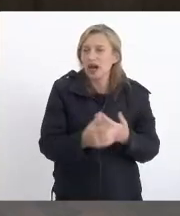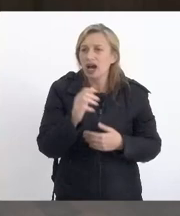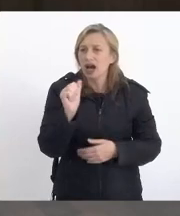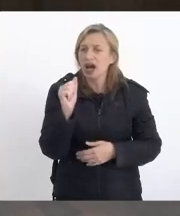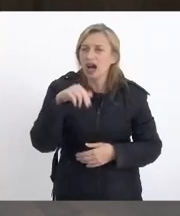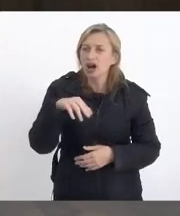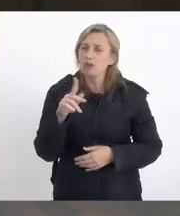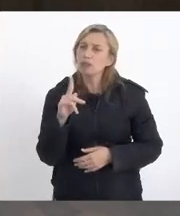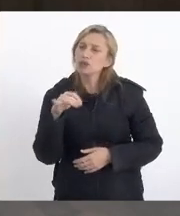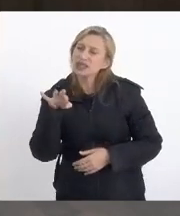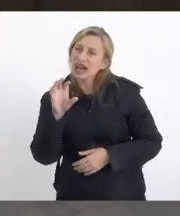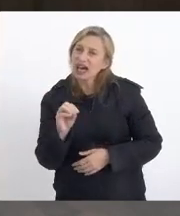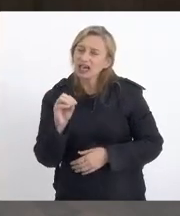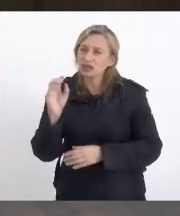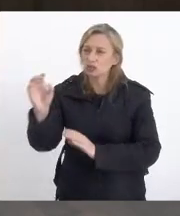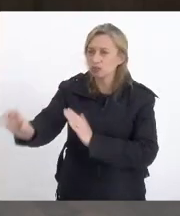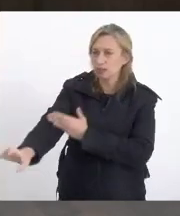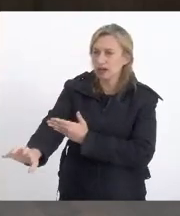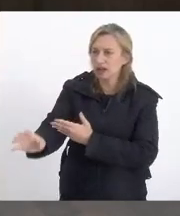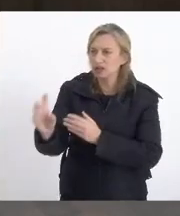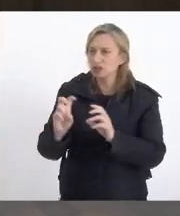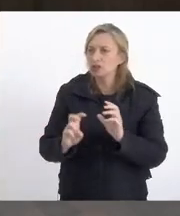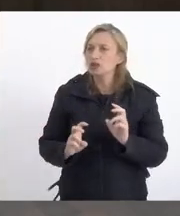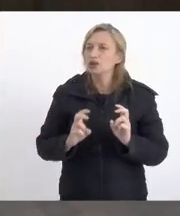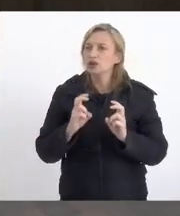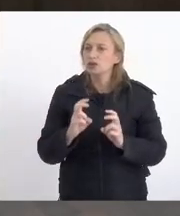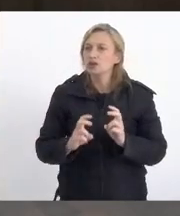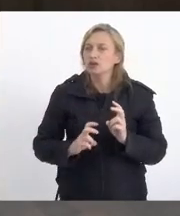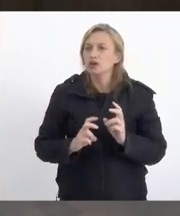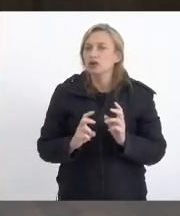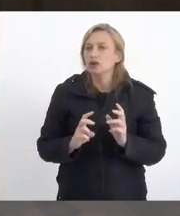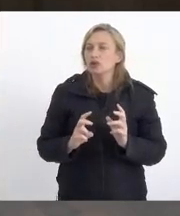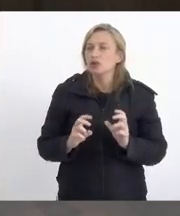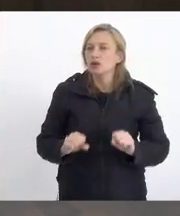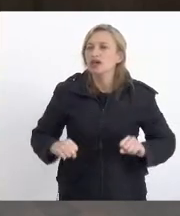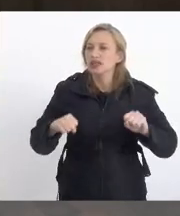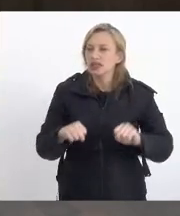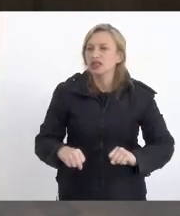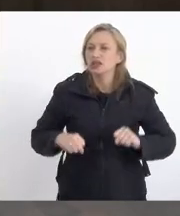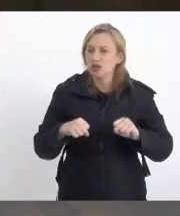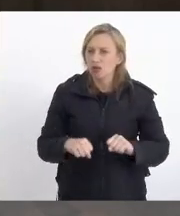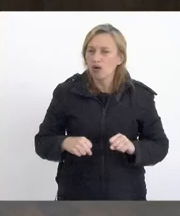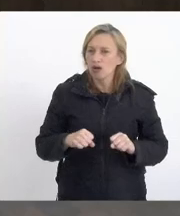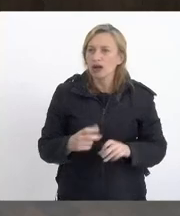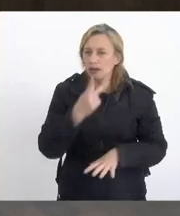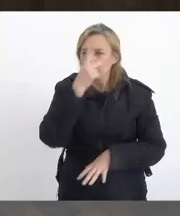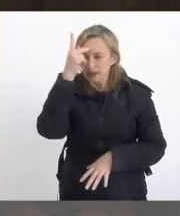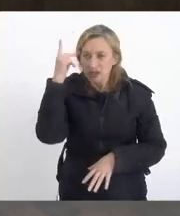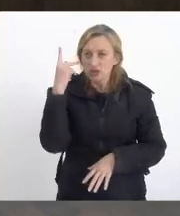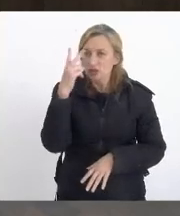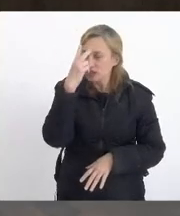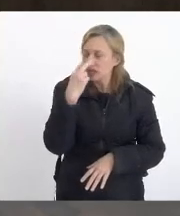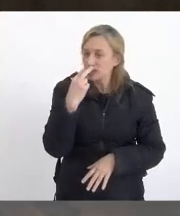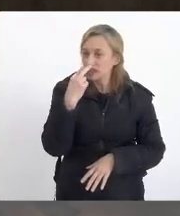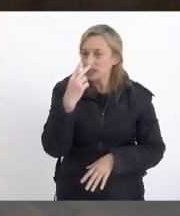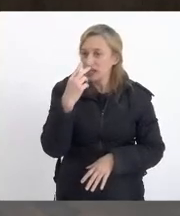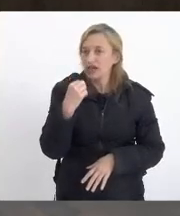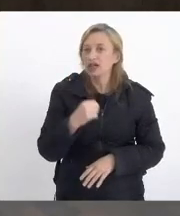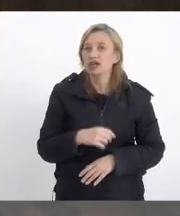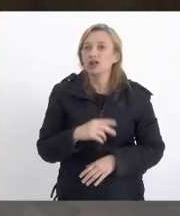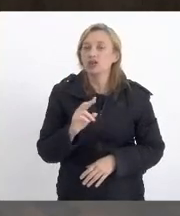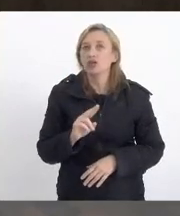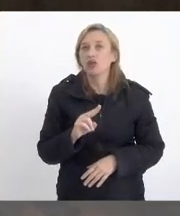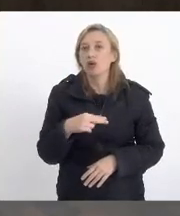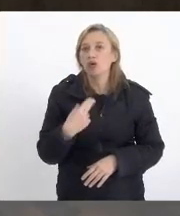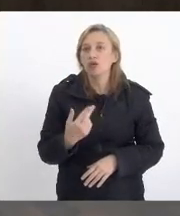amputado, ou paraplégico ou tetraplégico em serviço. Porém, uma pessoa que é cega bilateral, ou então